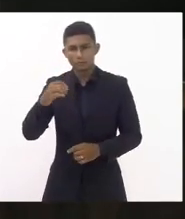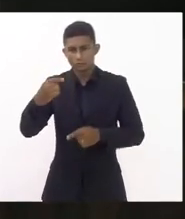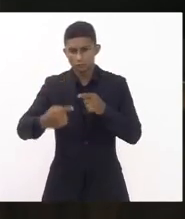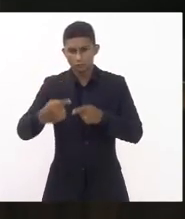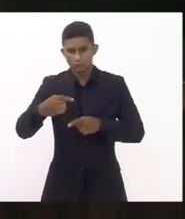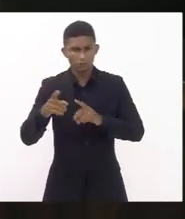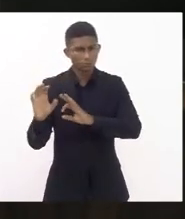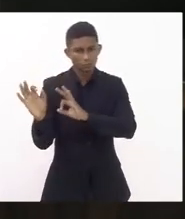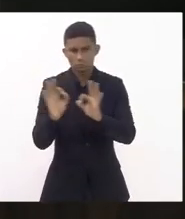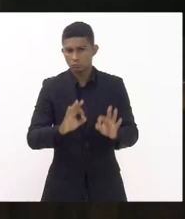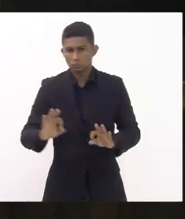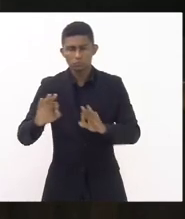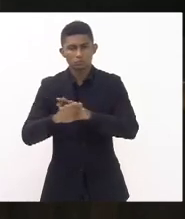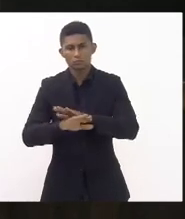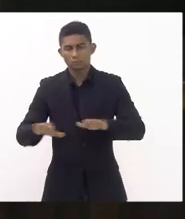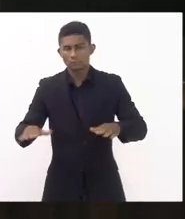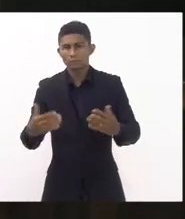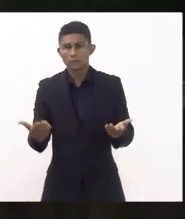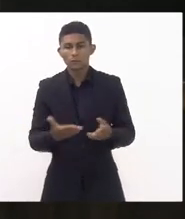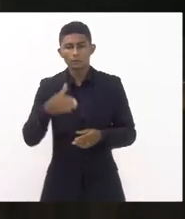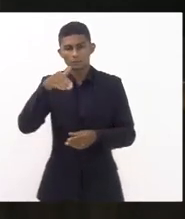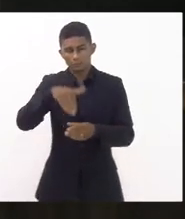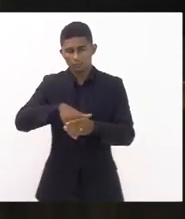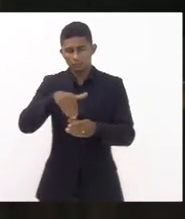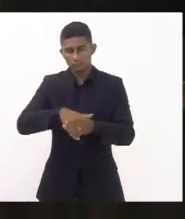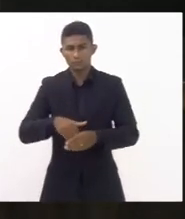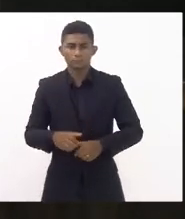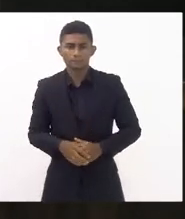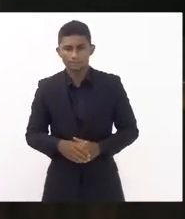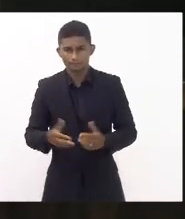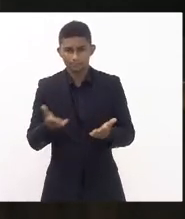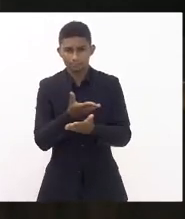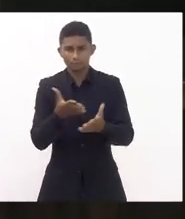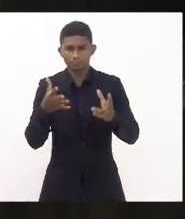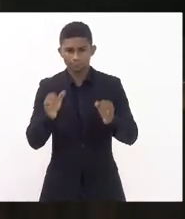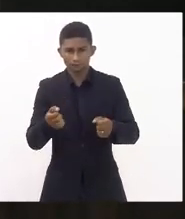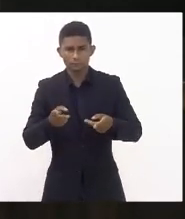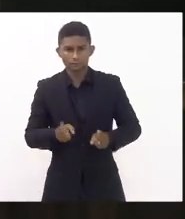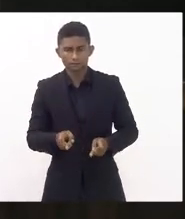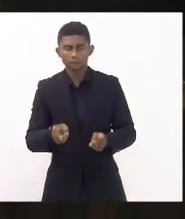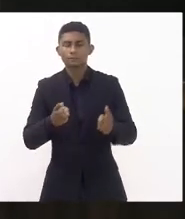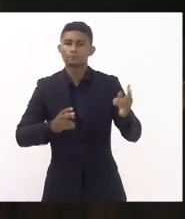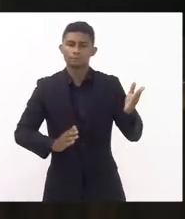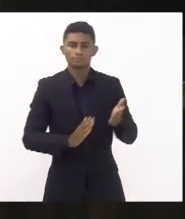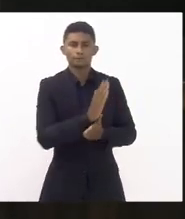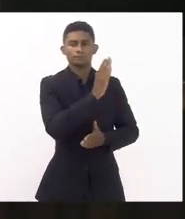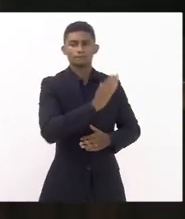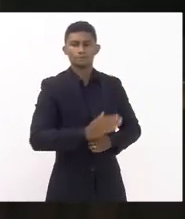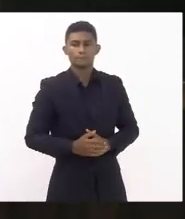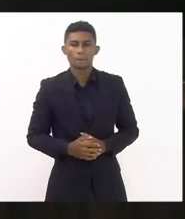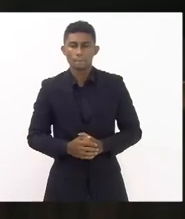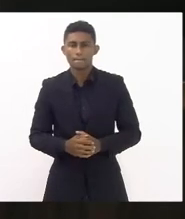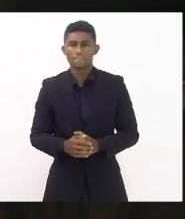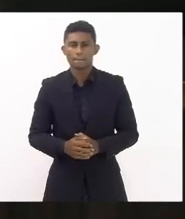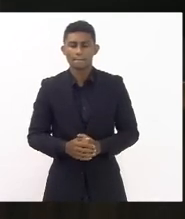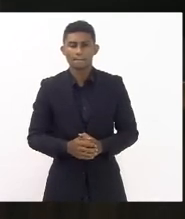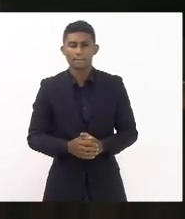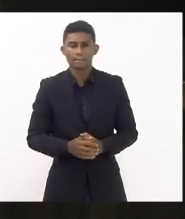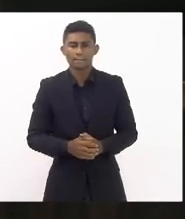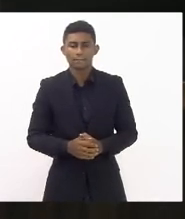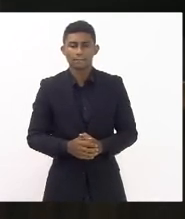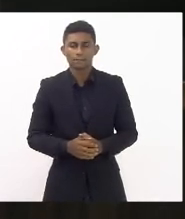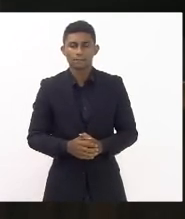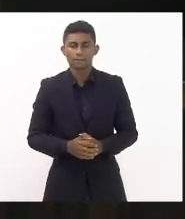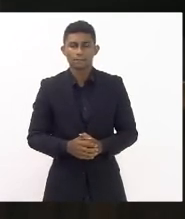querer discutir, encerrada a discussão, em votação, senhores que aprovam, permaneçam como estão, aprovado. Vai a